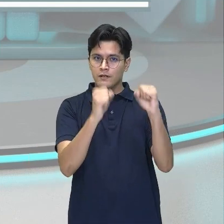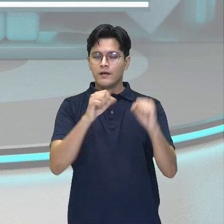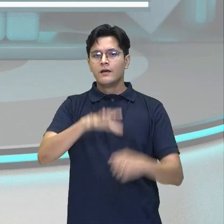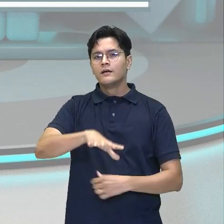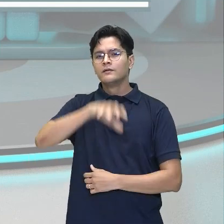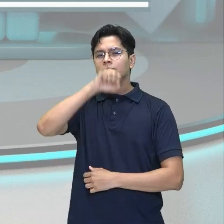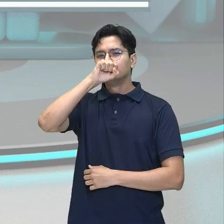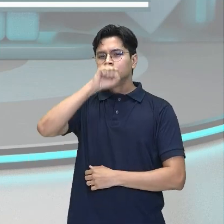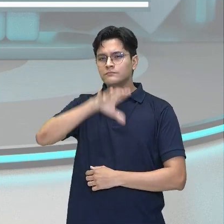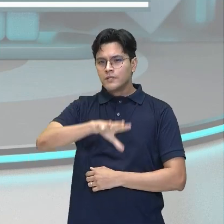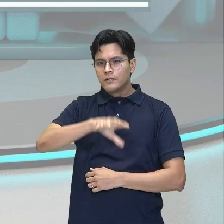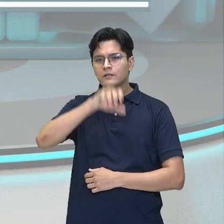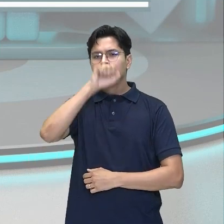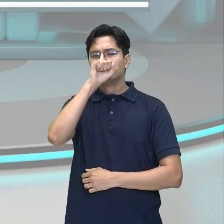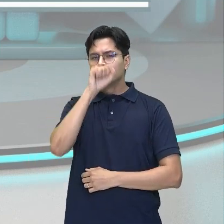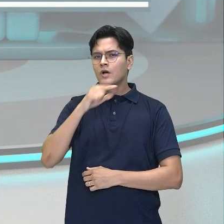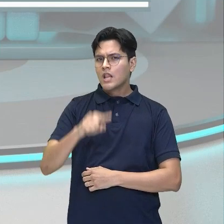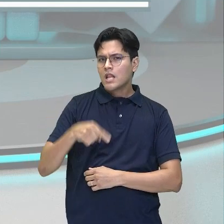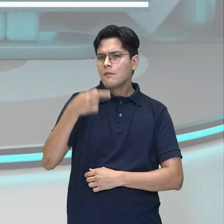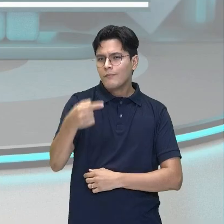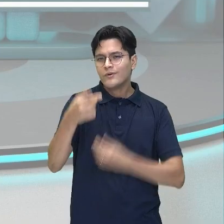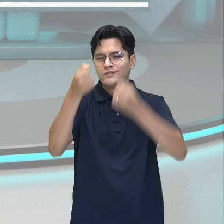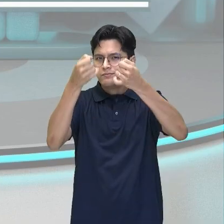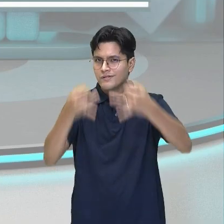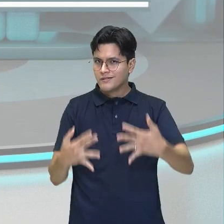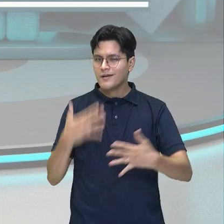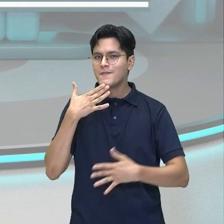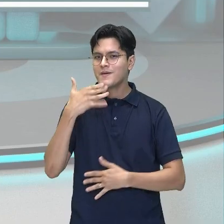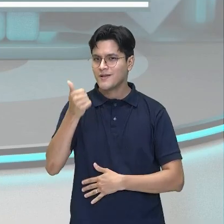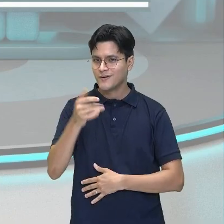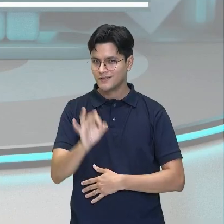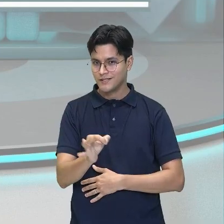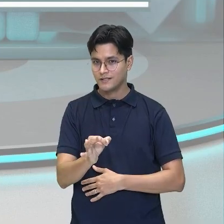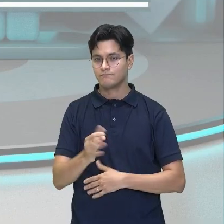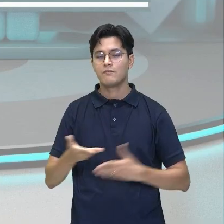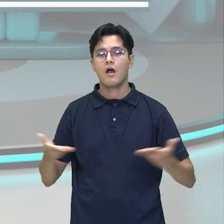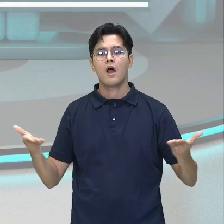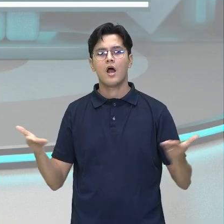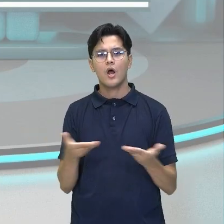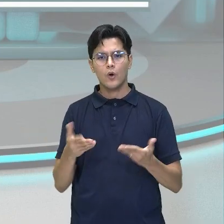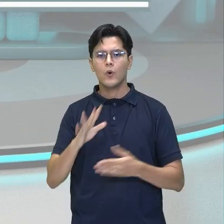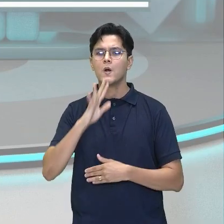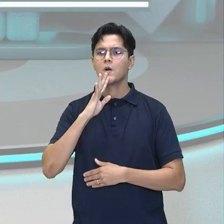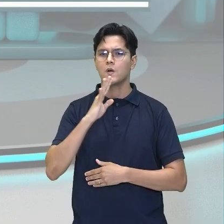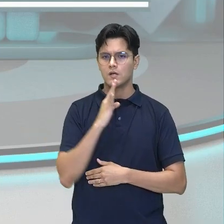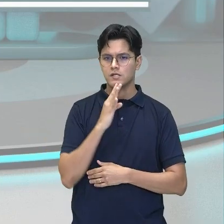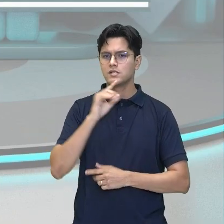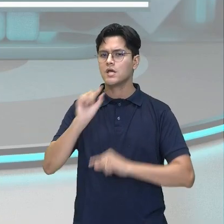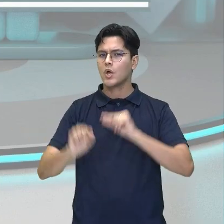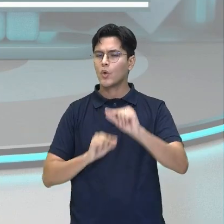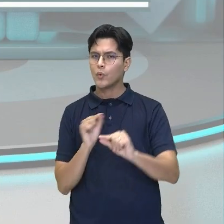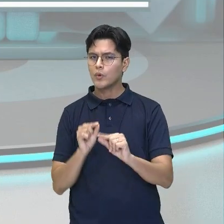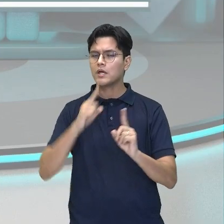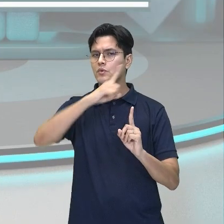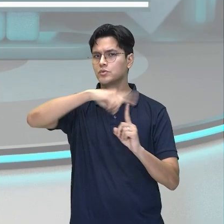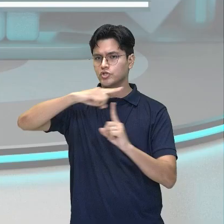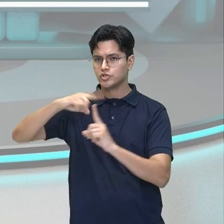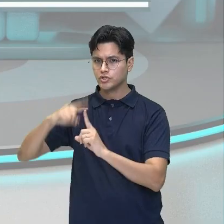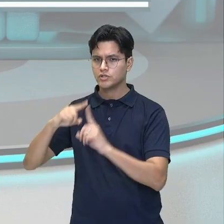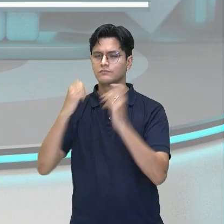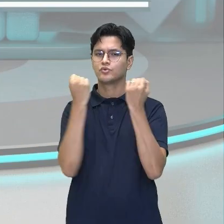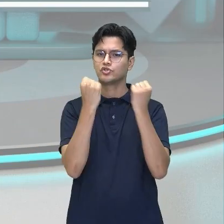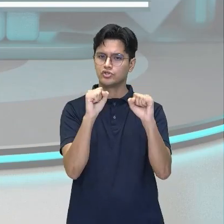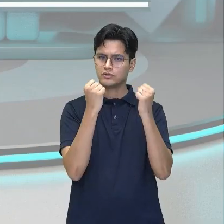ela mais à frente na nossa aula, tá bom? Agora que a gente conheceu ali os tipos de